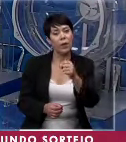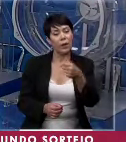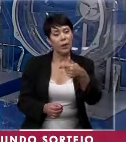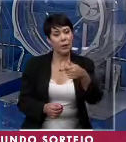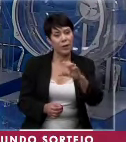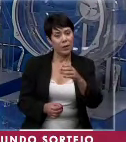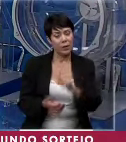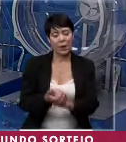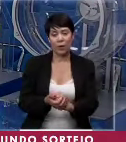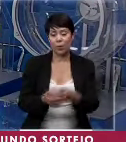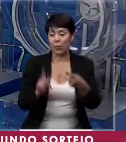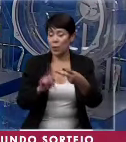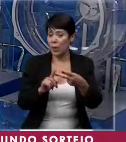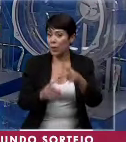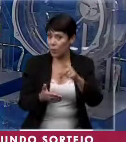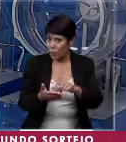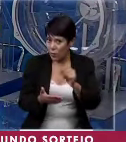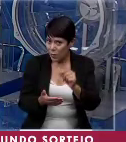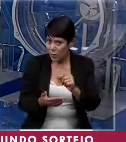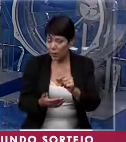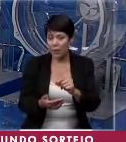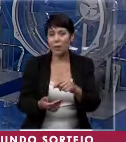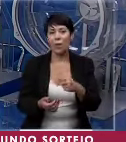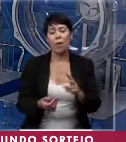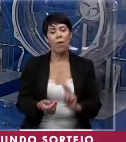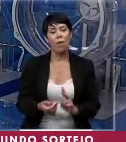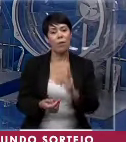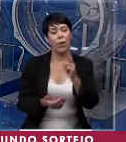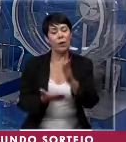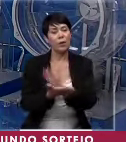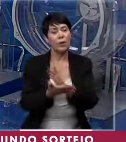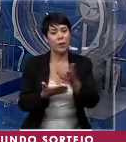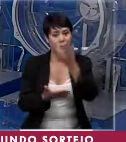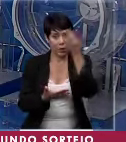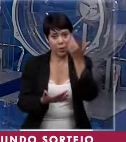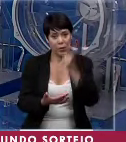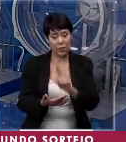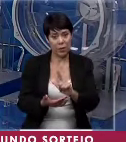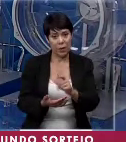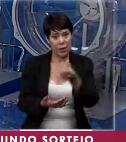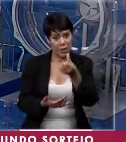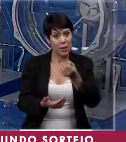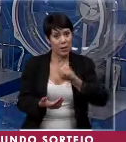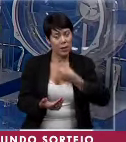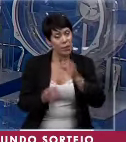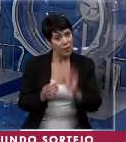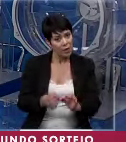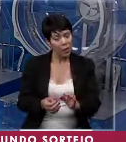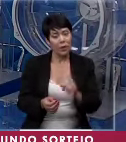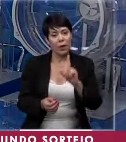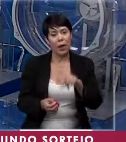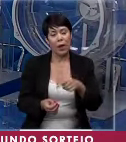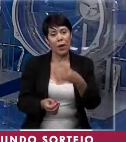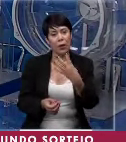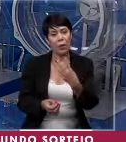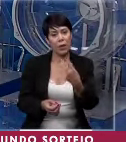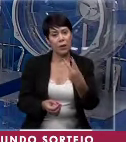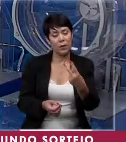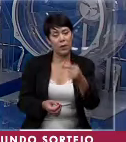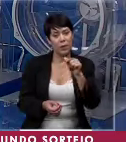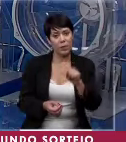R$ 172.204,87. Já no segundo sorteio da Dupla Cena, o valor que será dividido entre os acertadores das seis dezenas será de